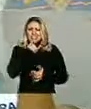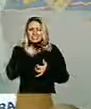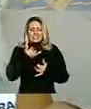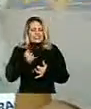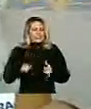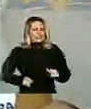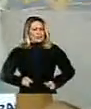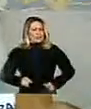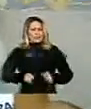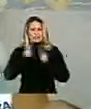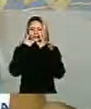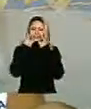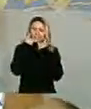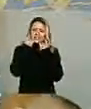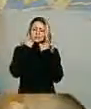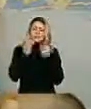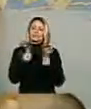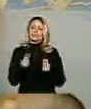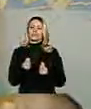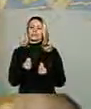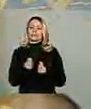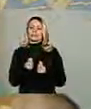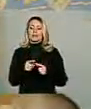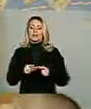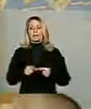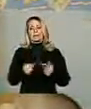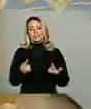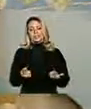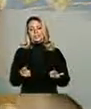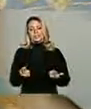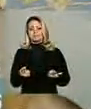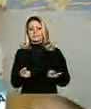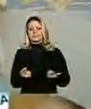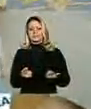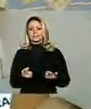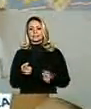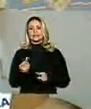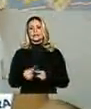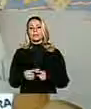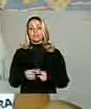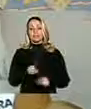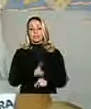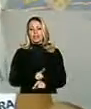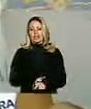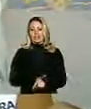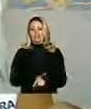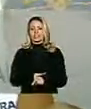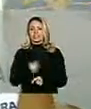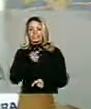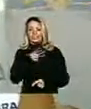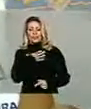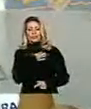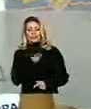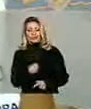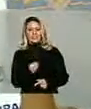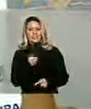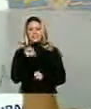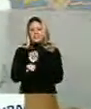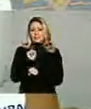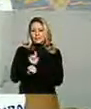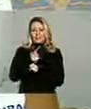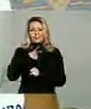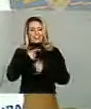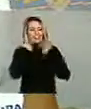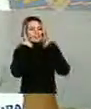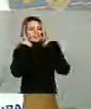triste, né? Chorei muito. Mas eu acho que é porque quando a gente tem um filho, a gente espera que ele